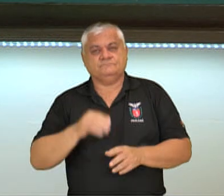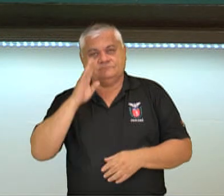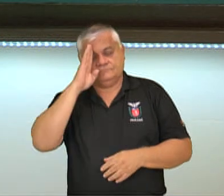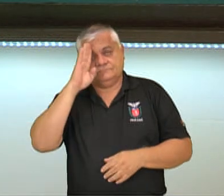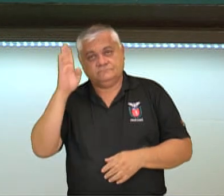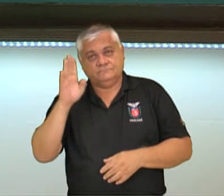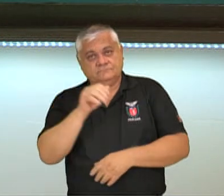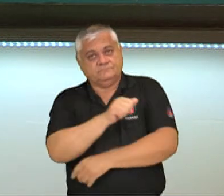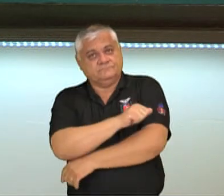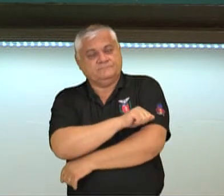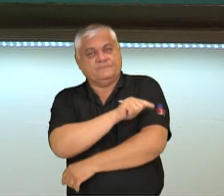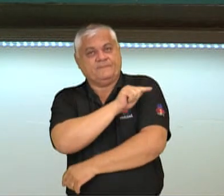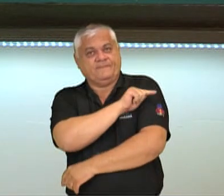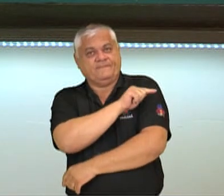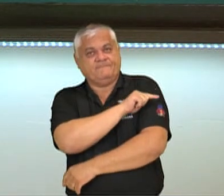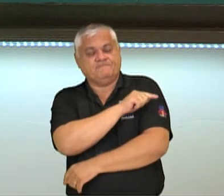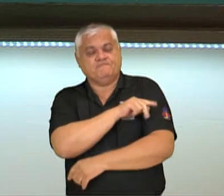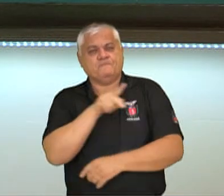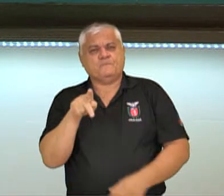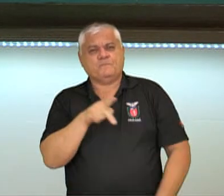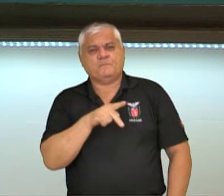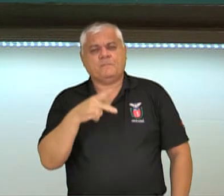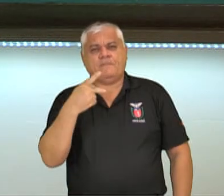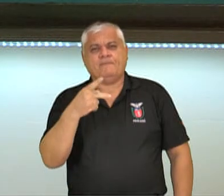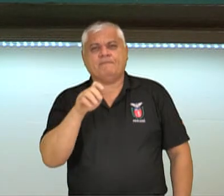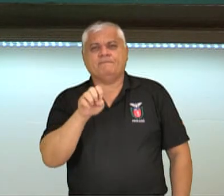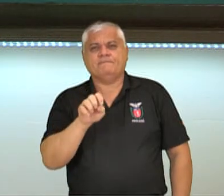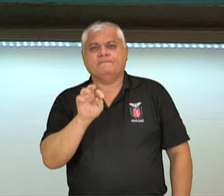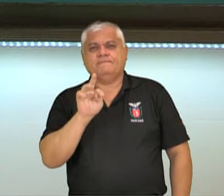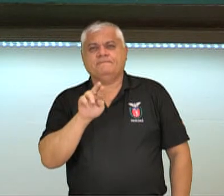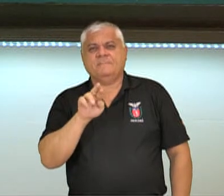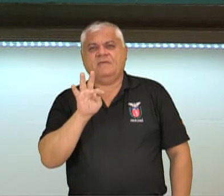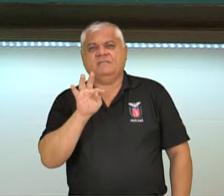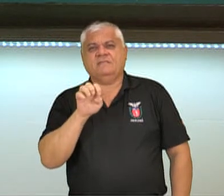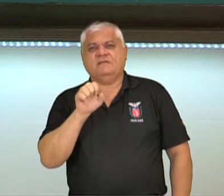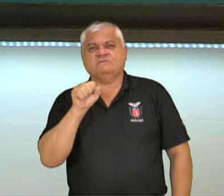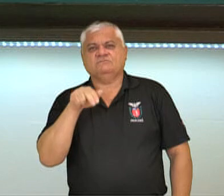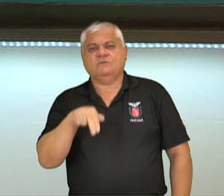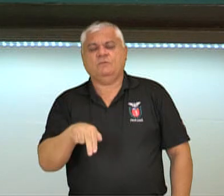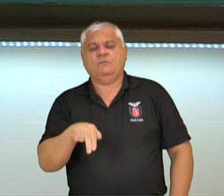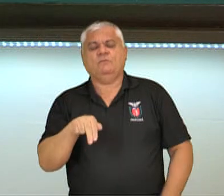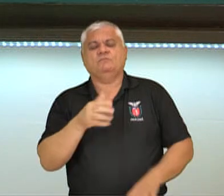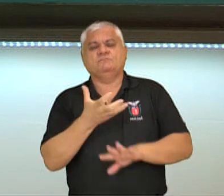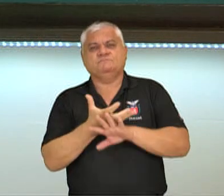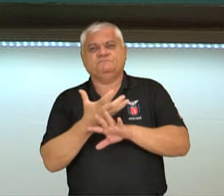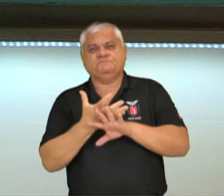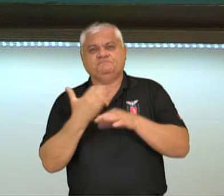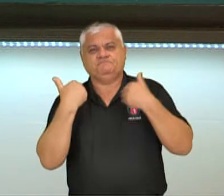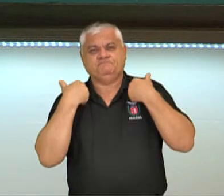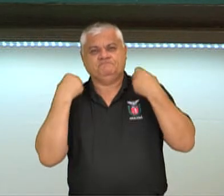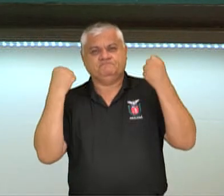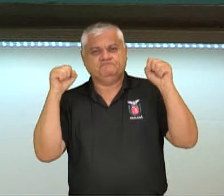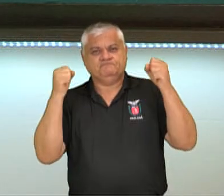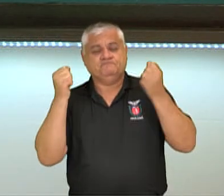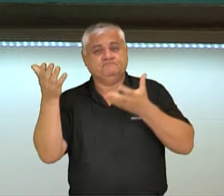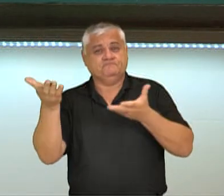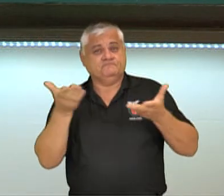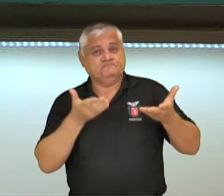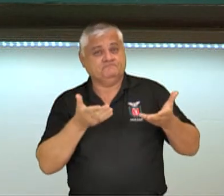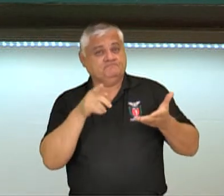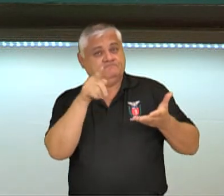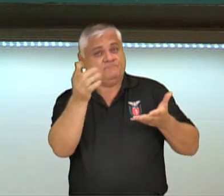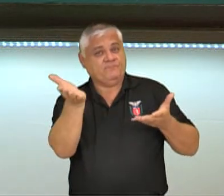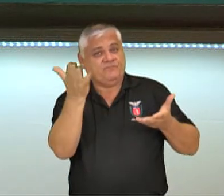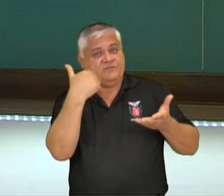Olá pessoal do 7º ano, eu sou o professor Peterson da disciplina de Educação Física e convido você,